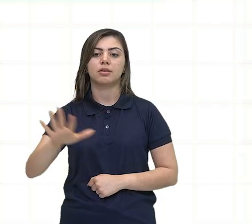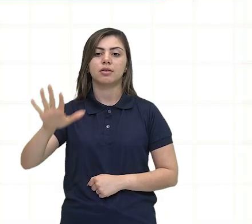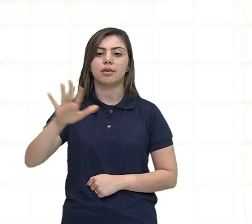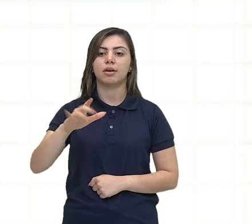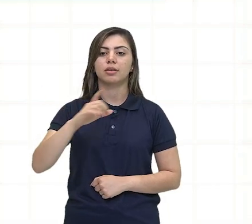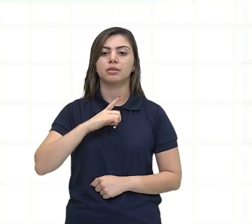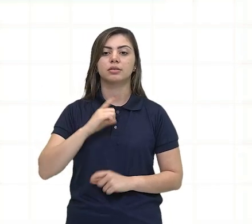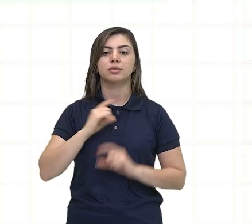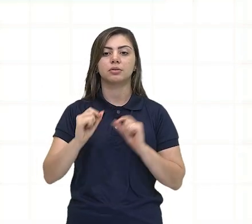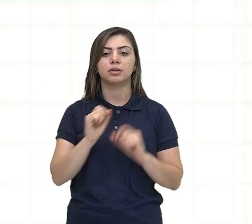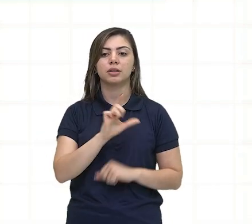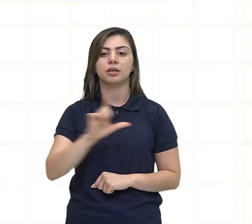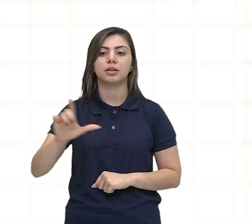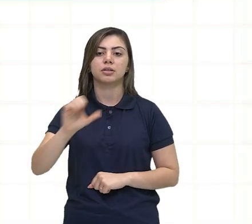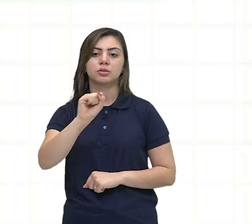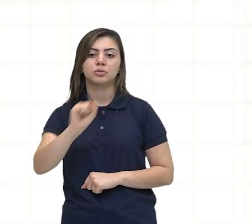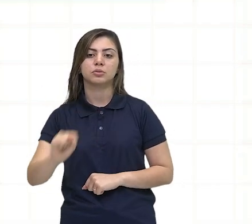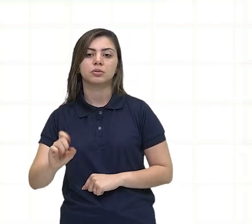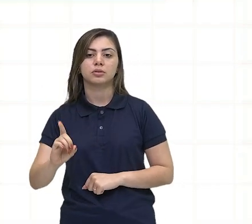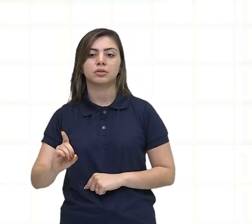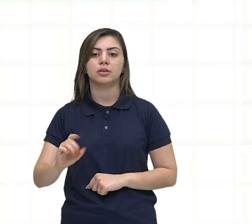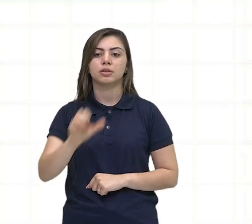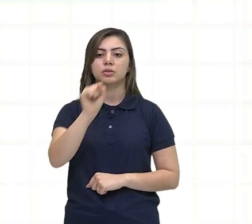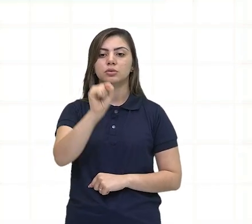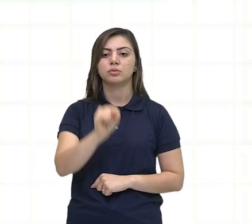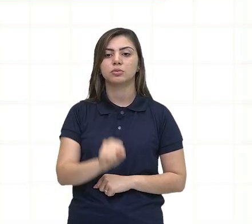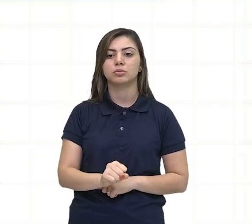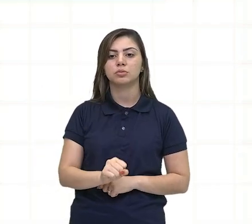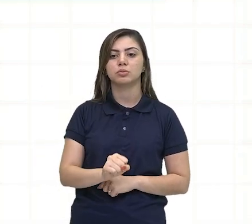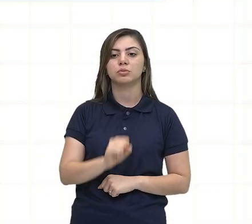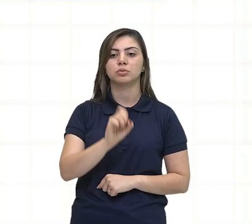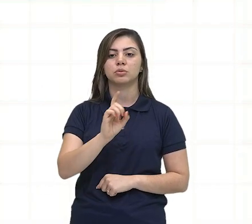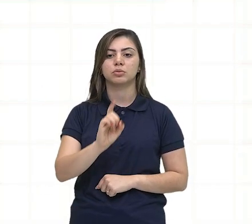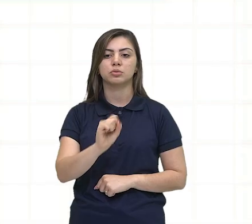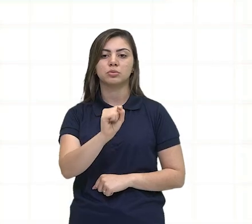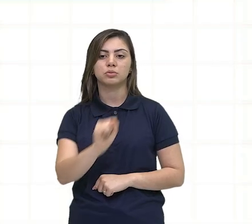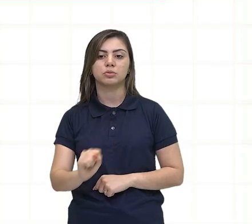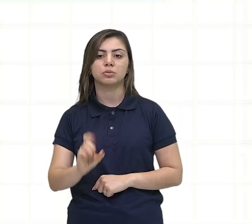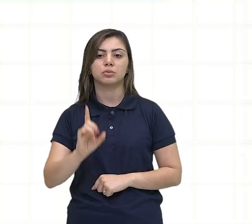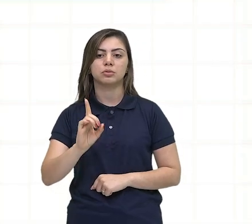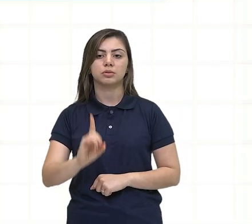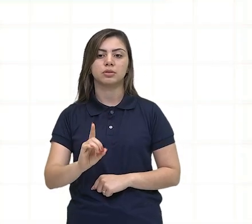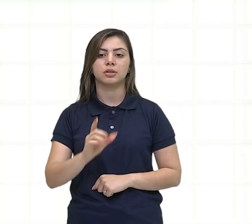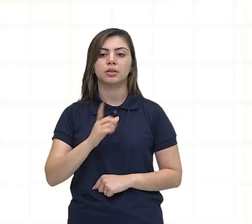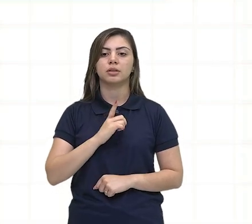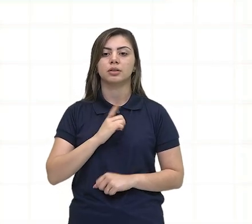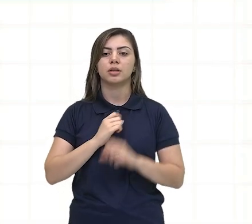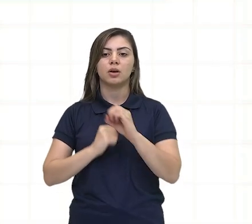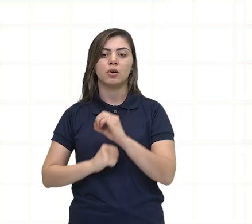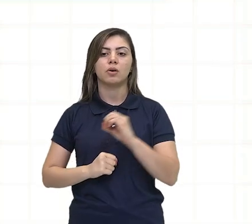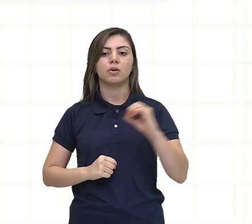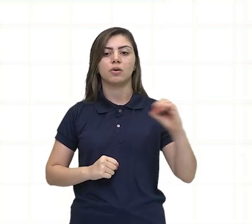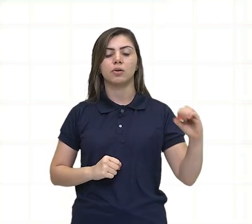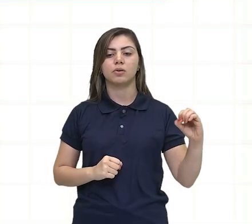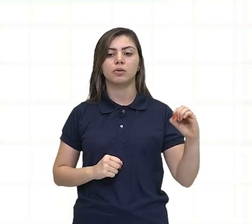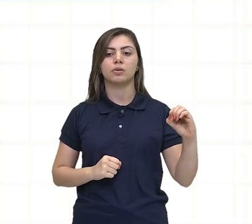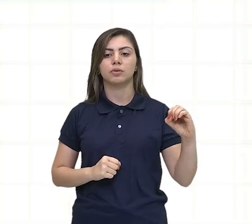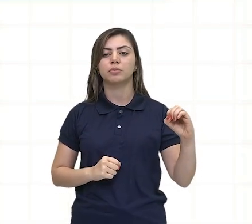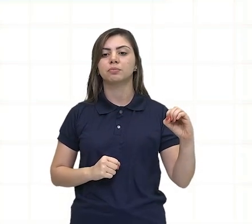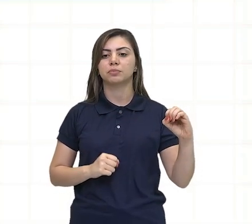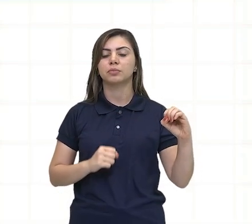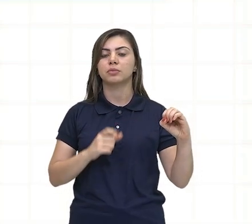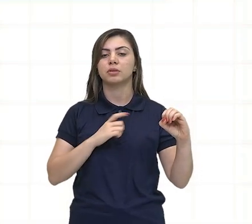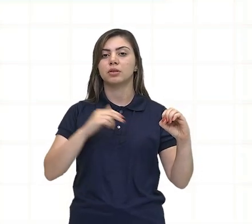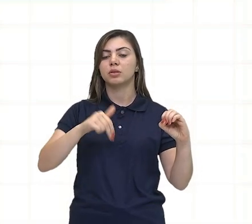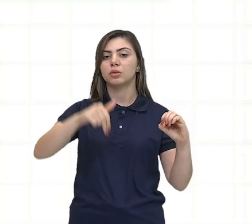subcolateral sul-sudeste, o sul-sudoeste, o oeste-sudoeste, o oeste-noroeste e